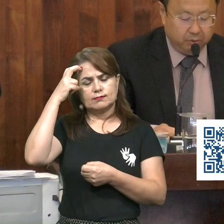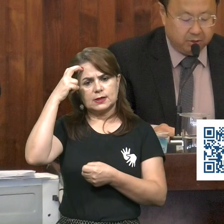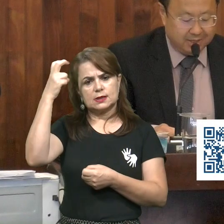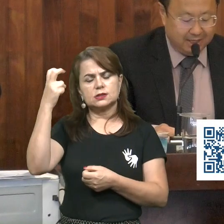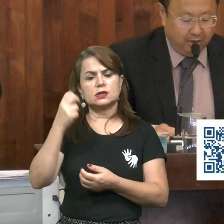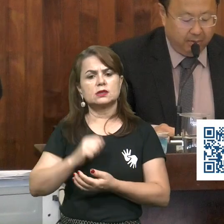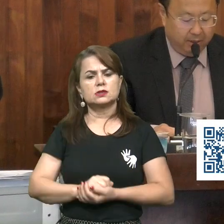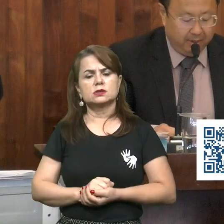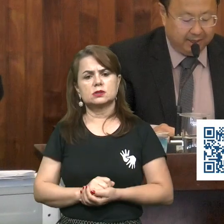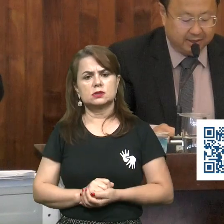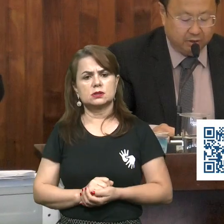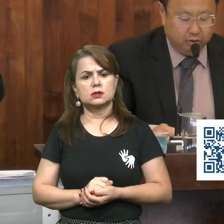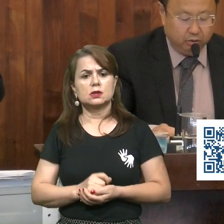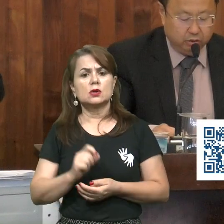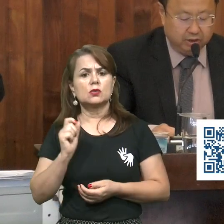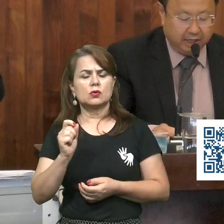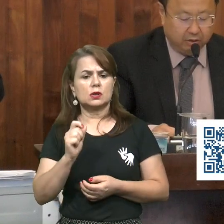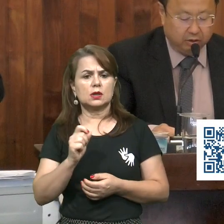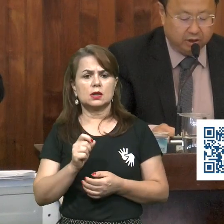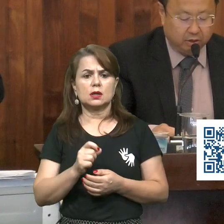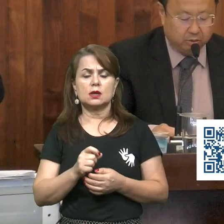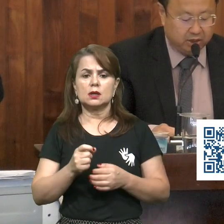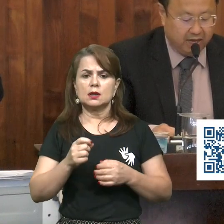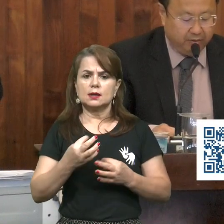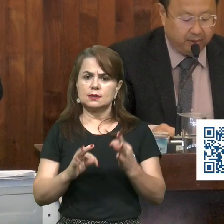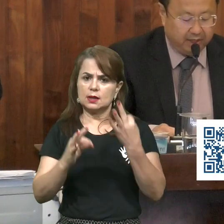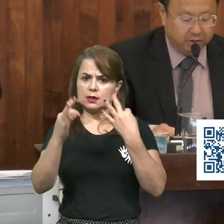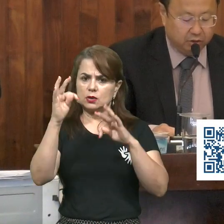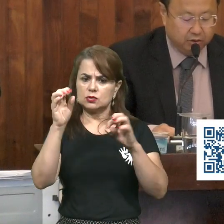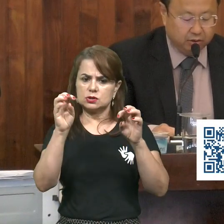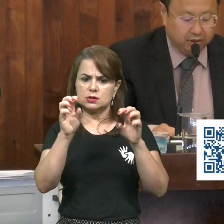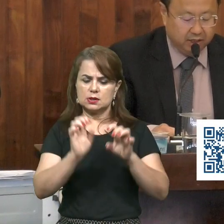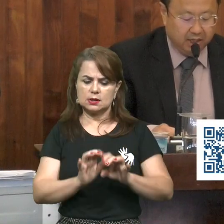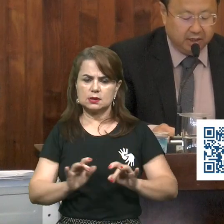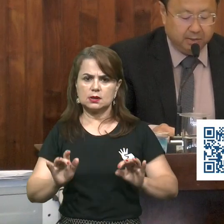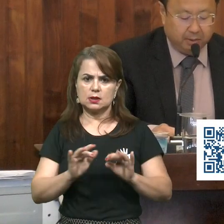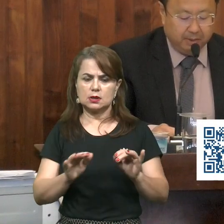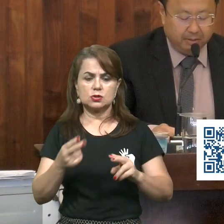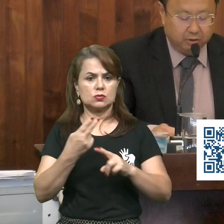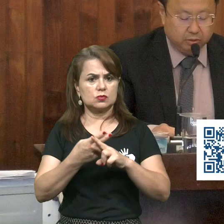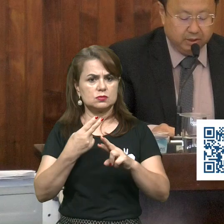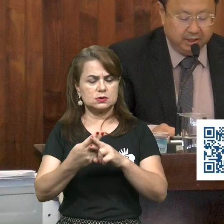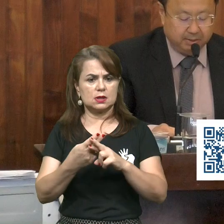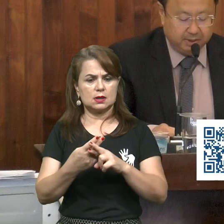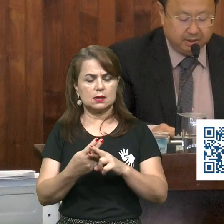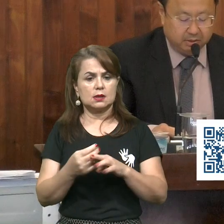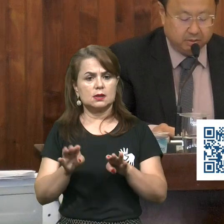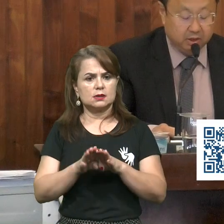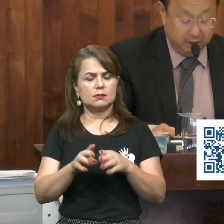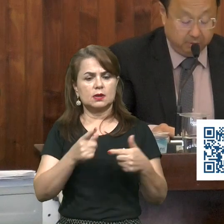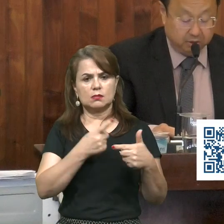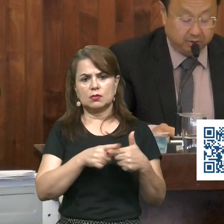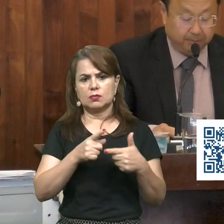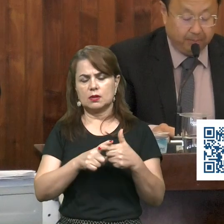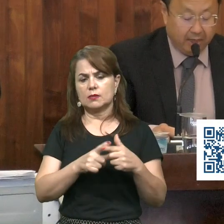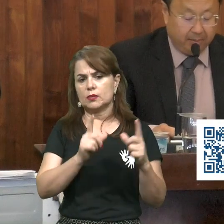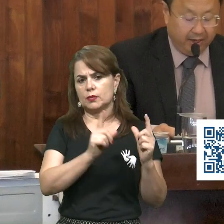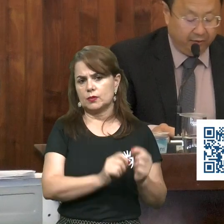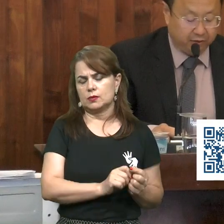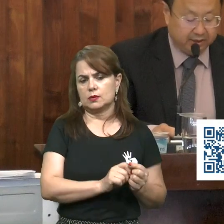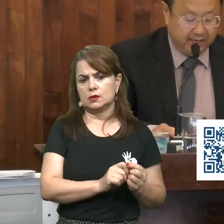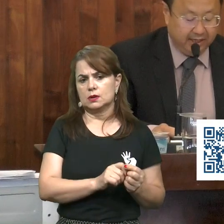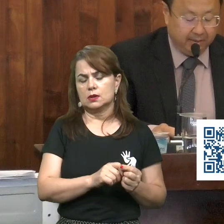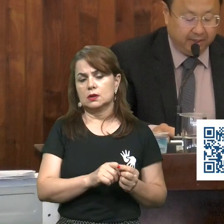objetivo primordial é a implementação e uso de tecnologia como chave para resoluções de problemas dos municípios.